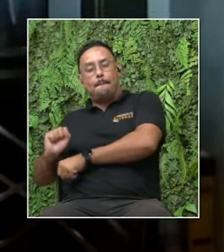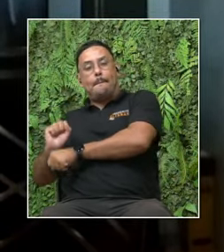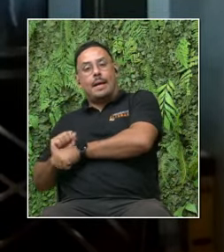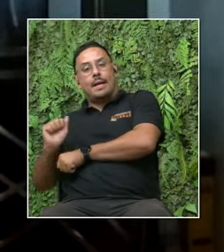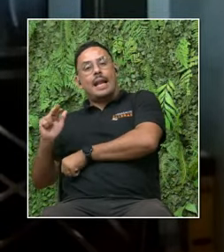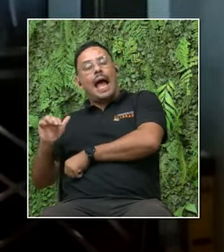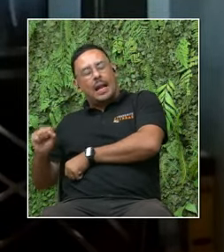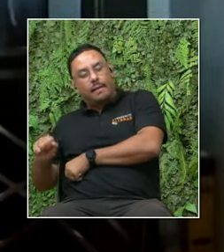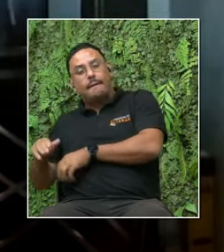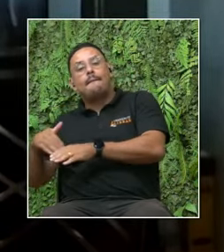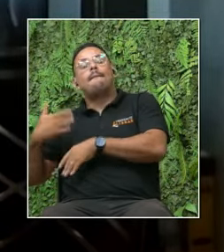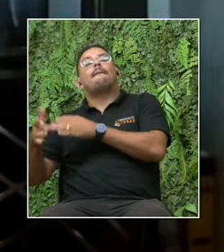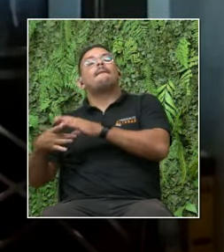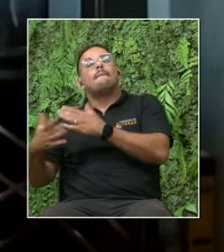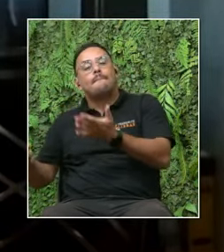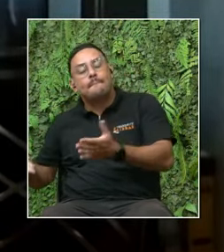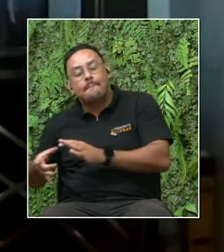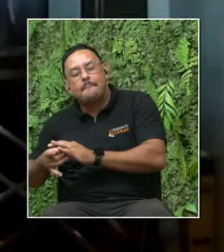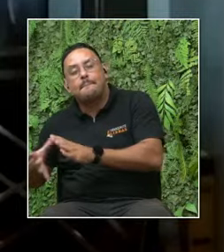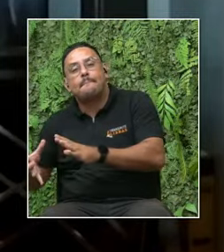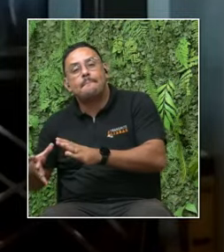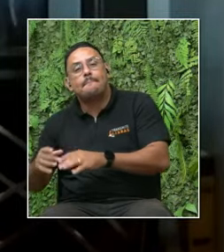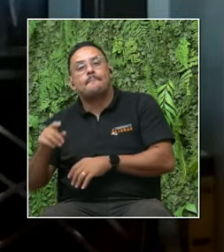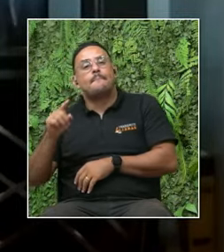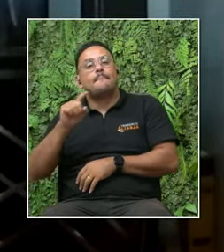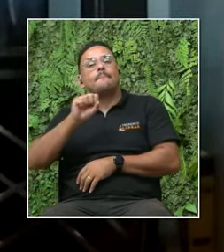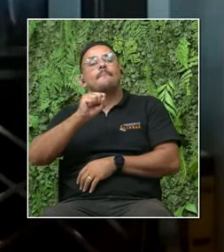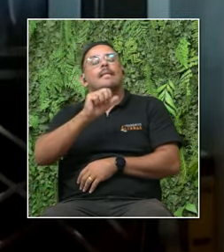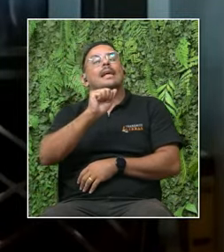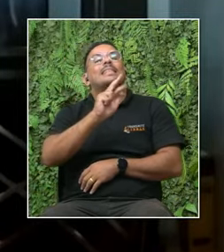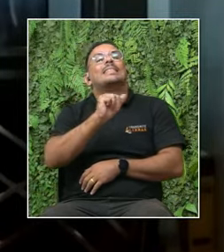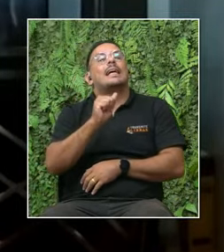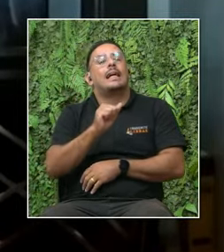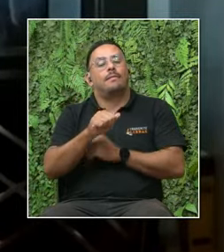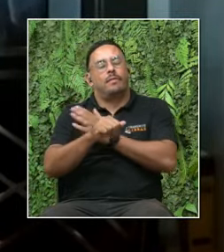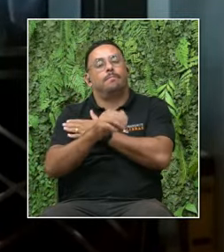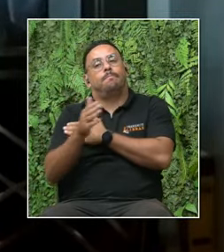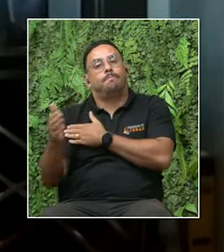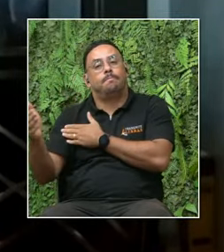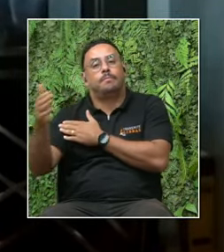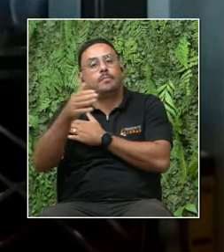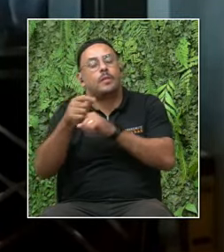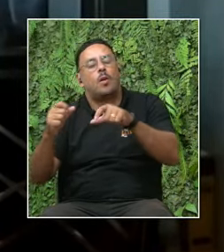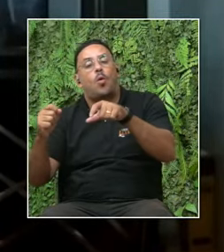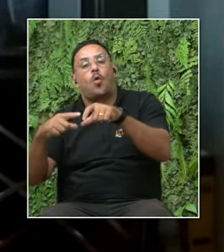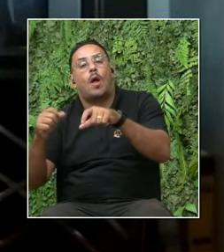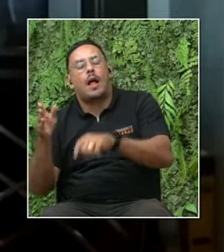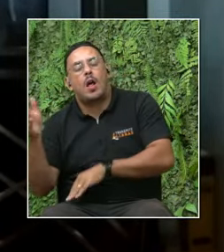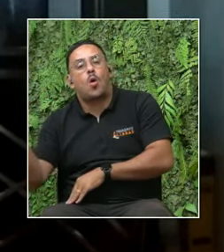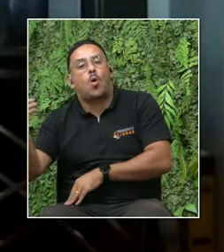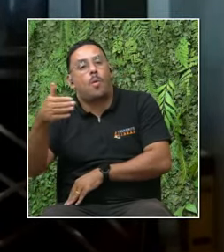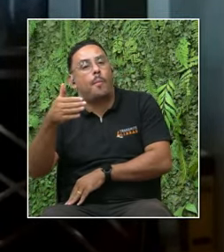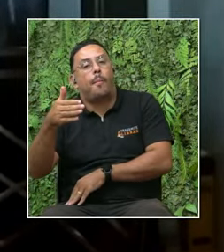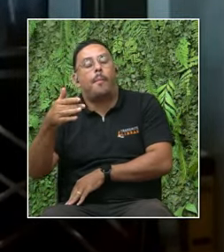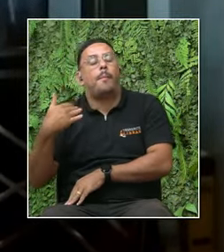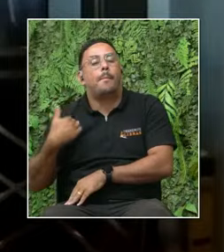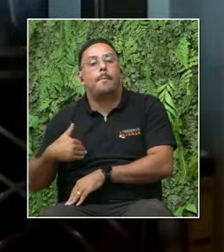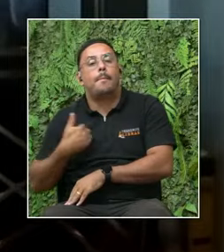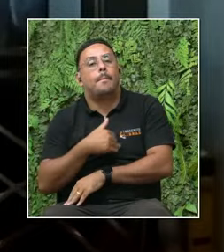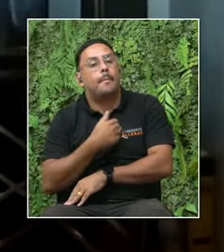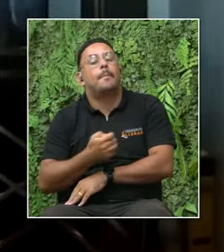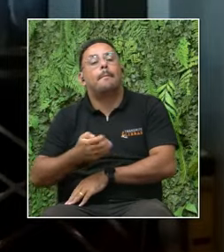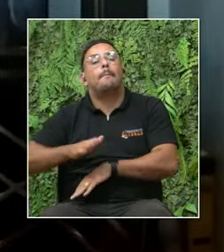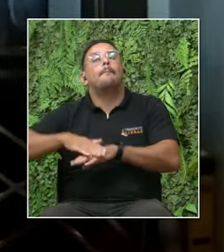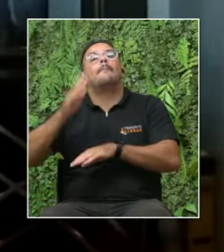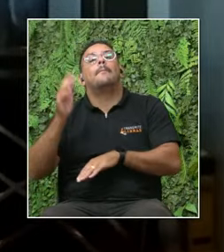Arana do que deixando o sará pelo lado direito do ataque do Atlético pelo lado esquerdo a defesa do Cruzeiro e com um